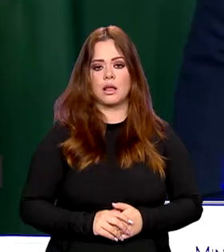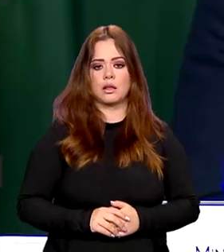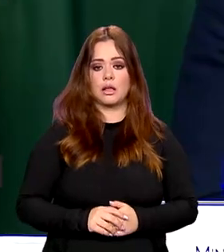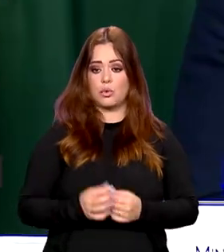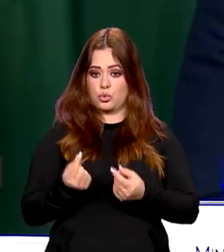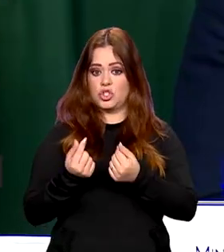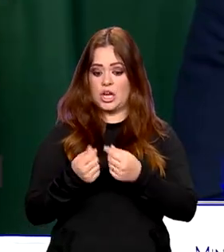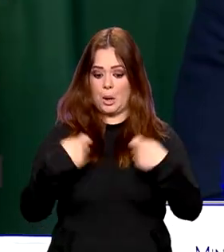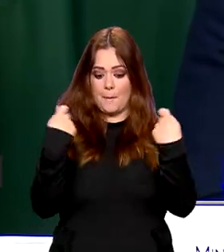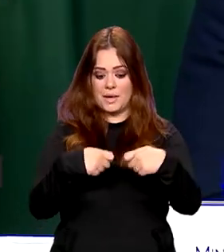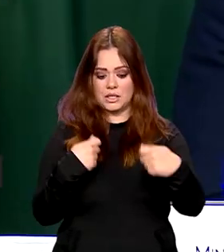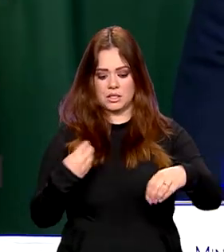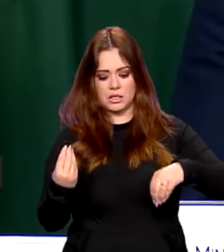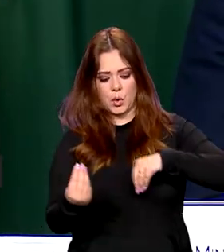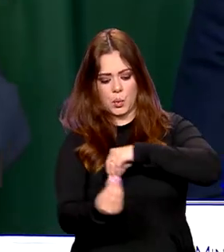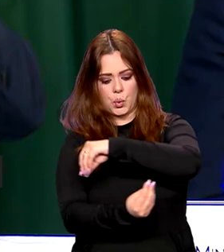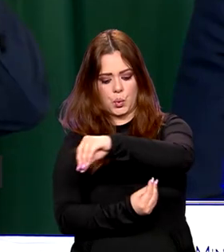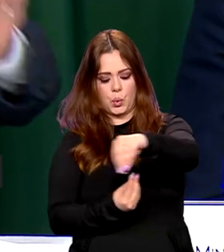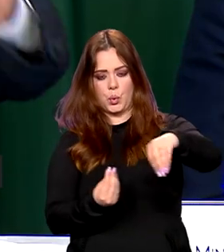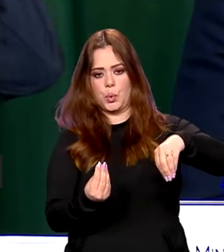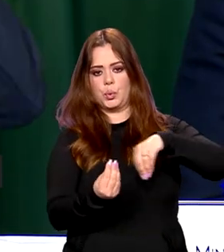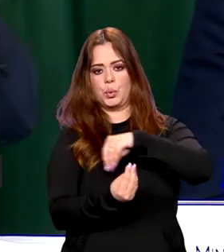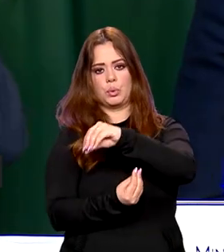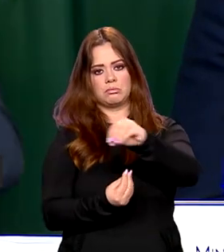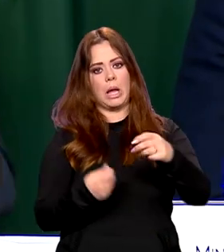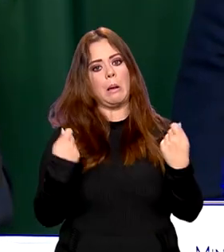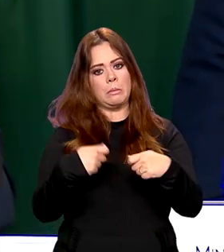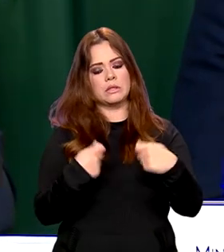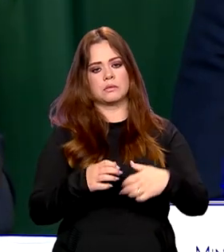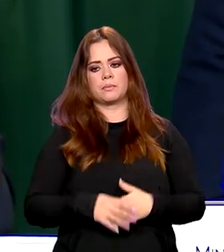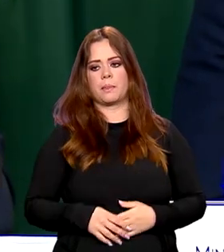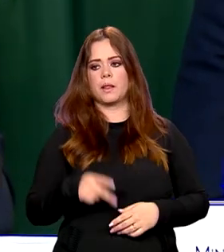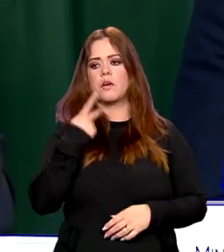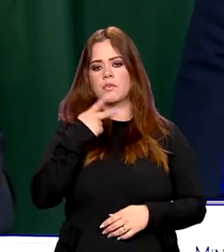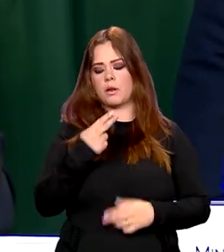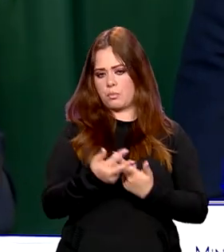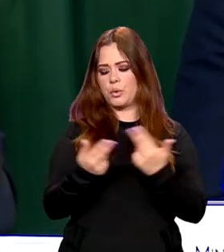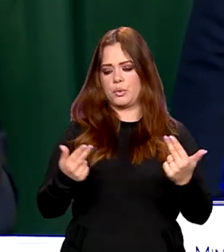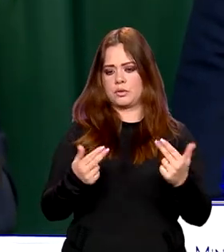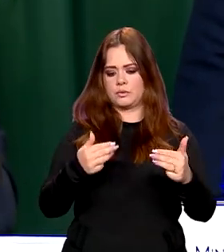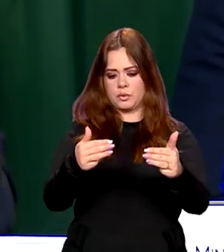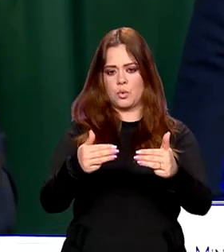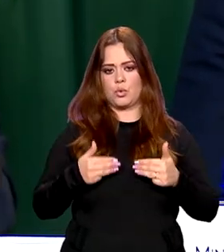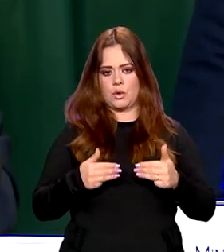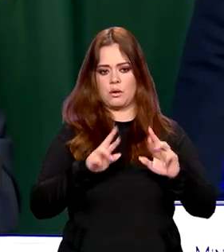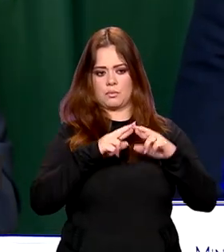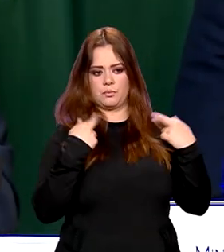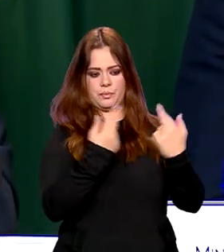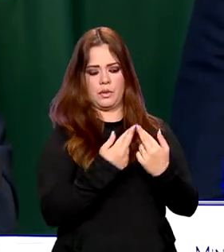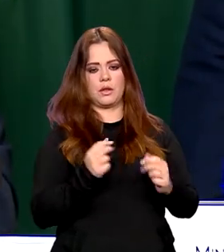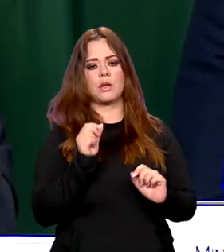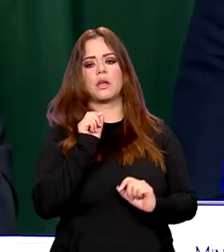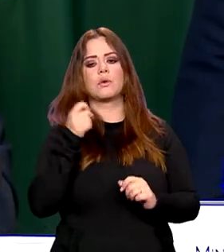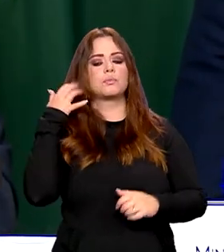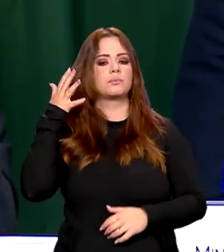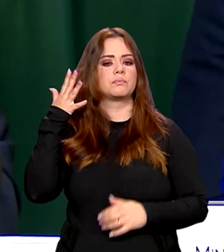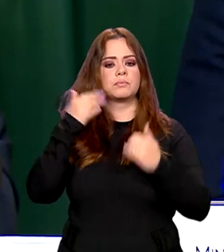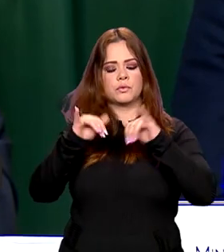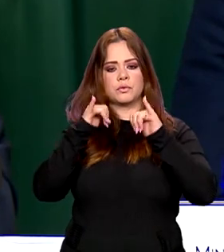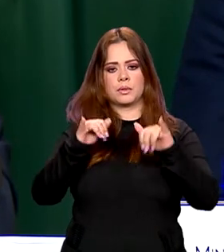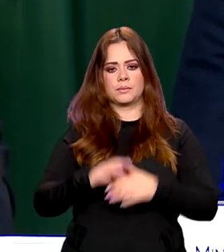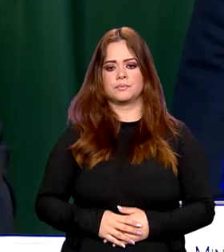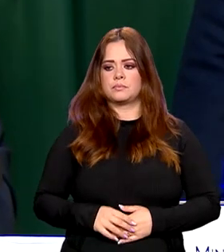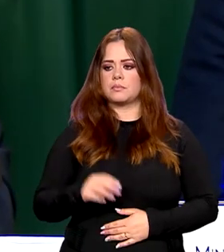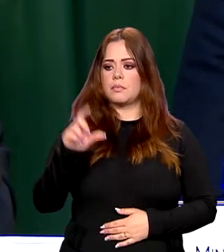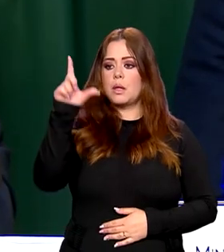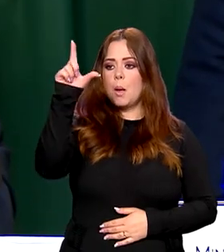circular. Eu vou dizer uma coisa que eu disse na reunião dos ministérios. Pouco dinheiro na mão